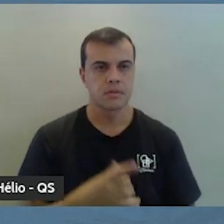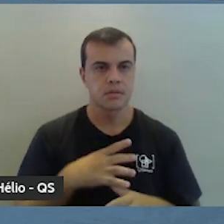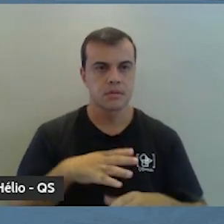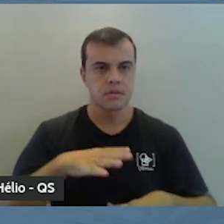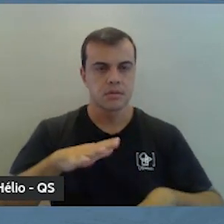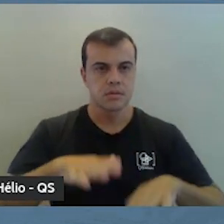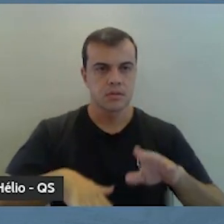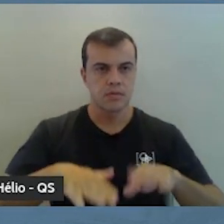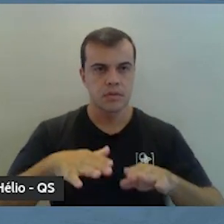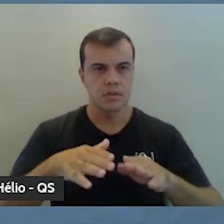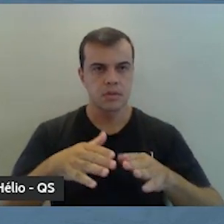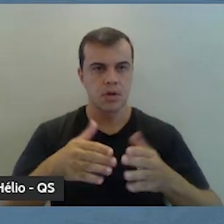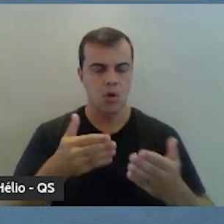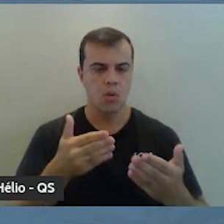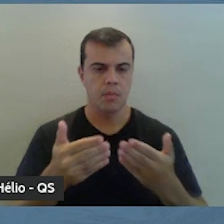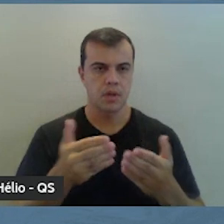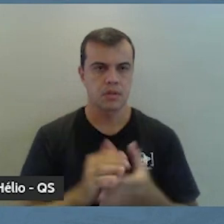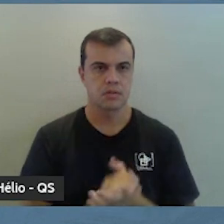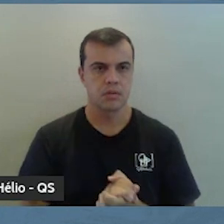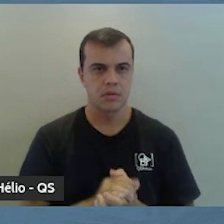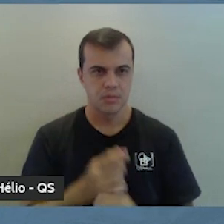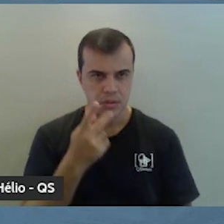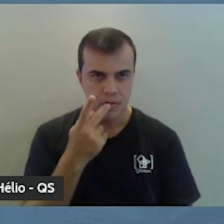talvez, em paralelo, por isso